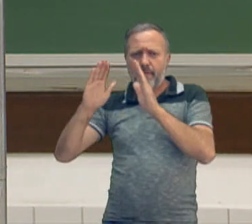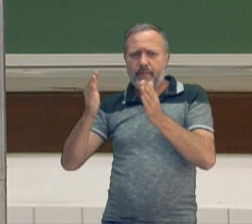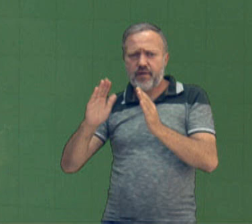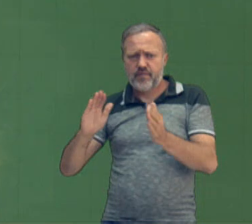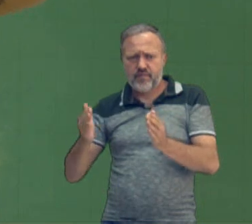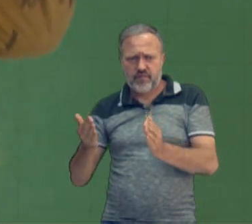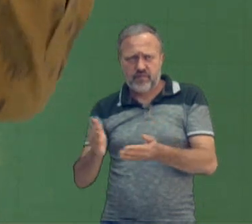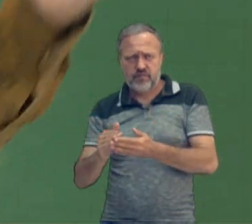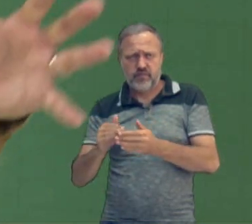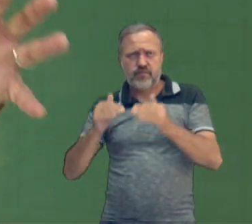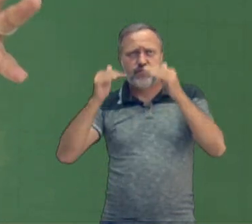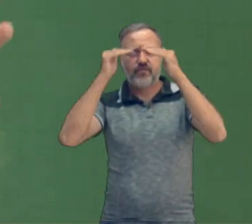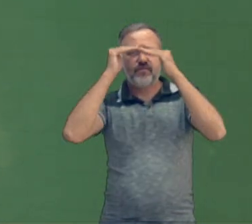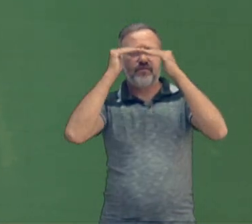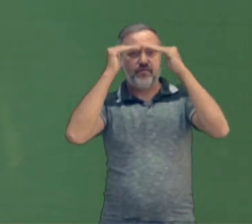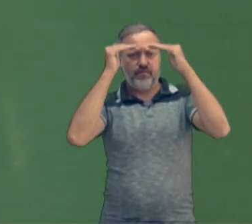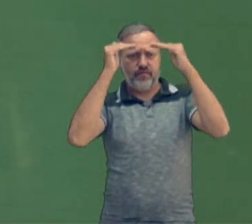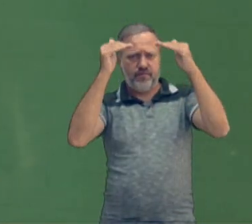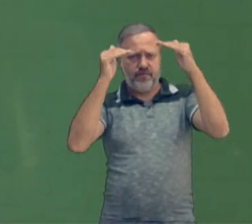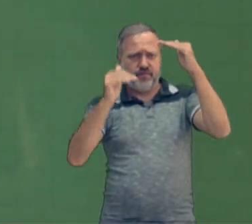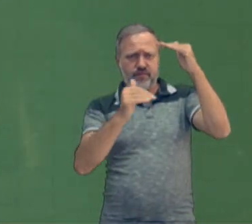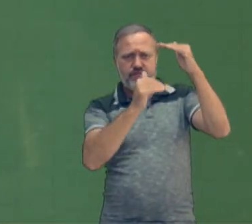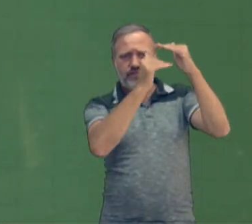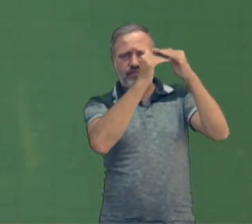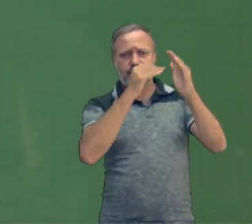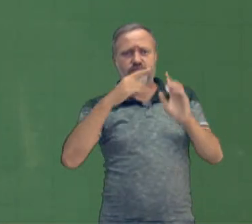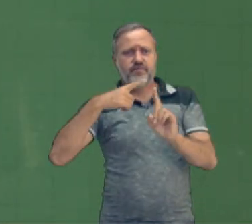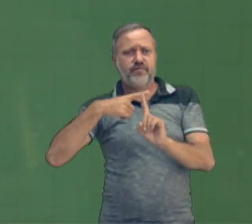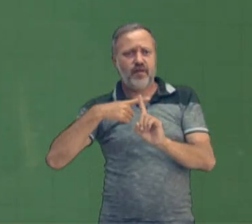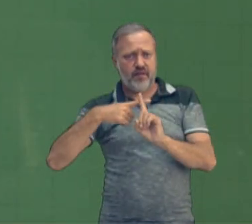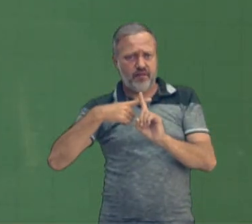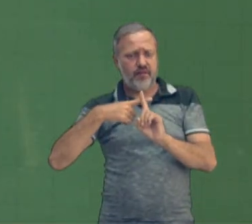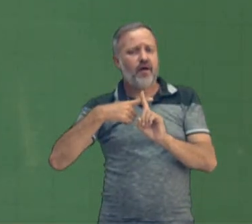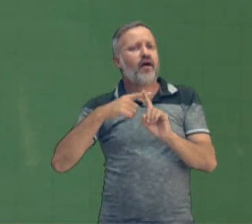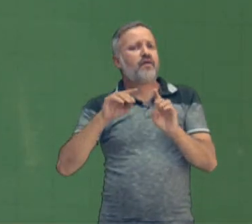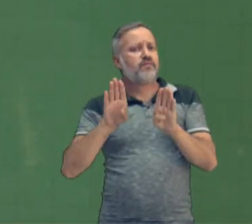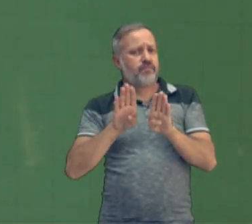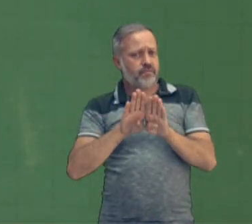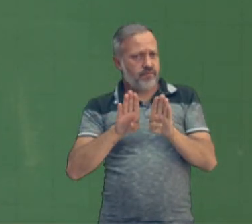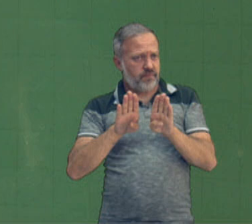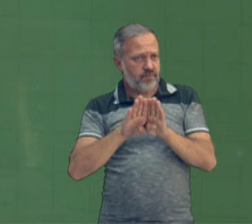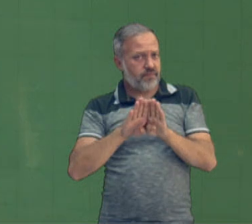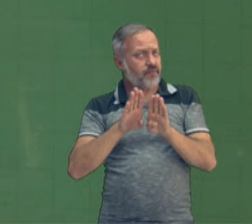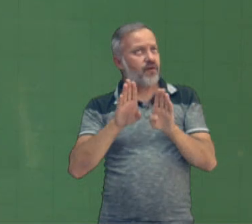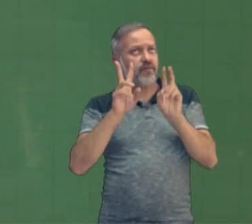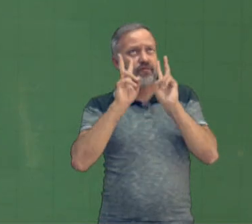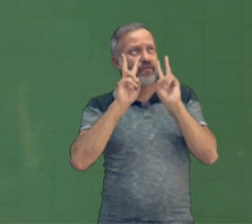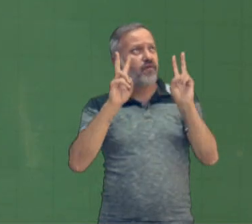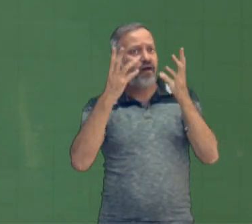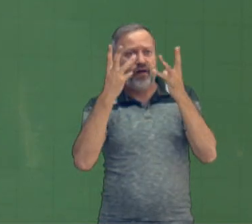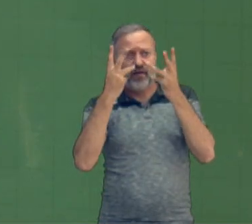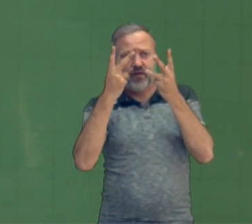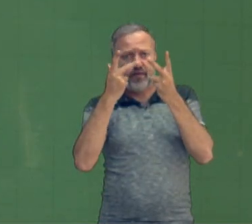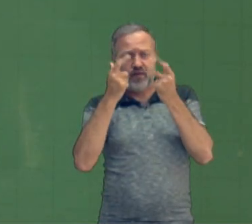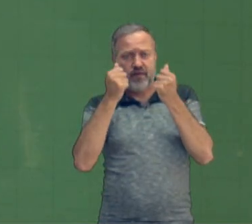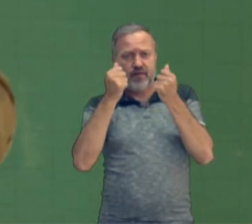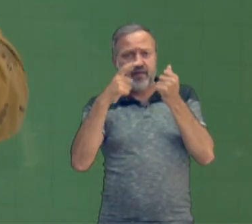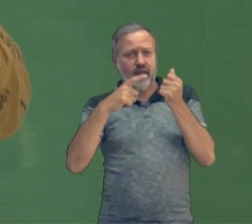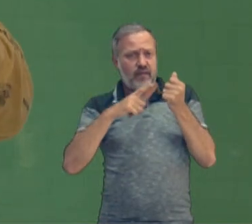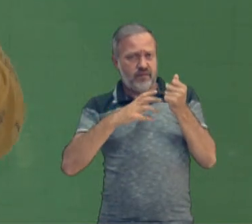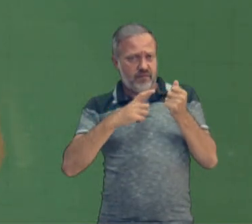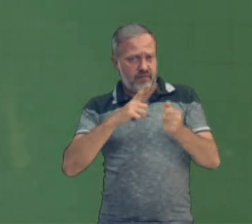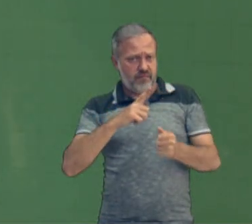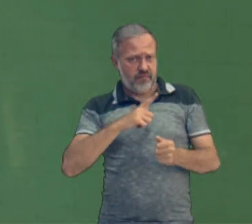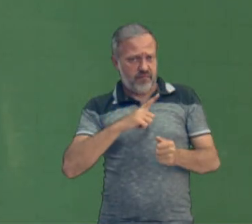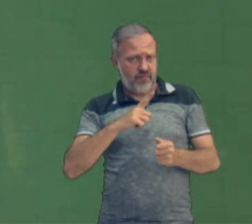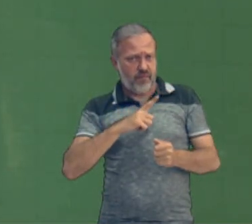vitrais, teto de algumas catedrais, aonde, para além da arte na sua função de beleza, ela possui a função